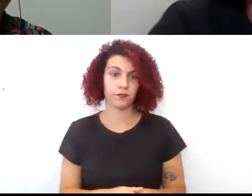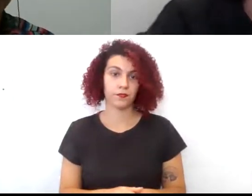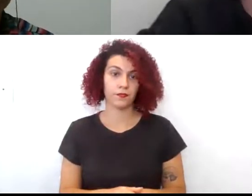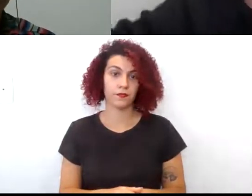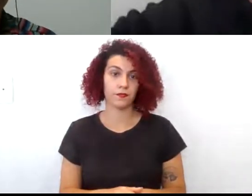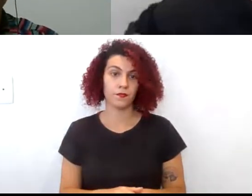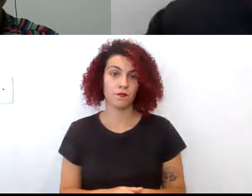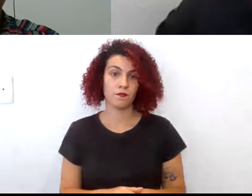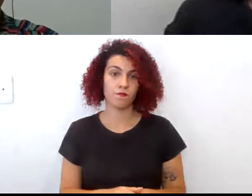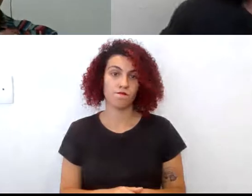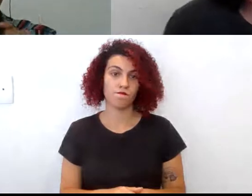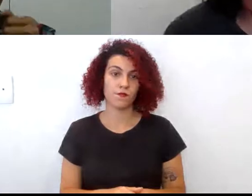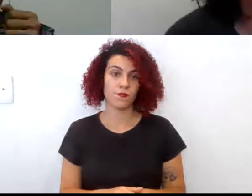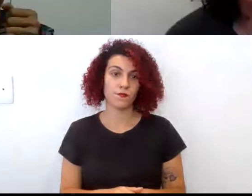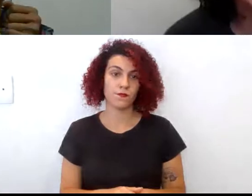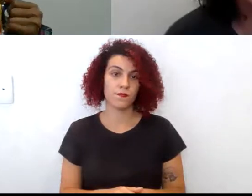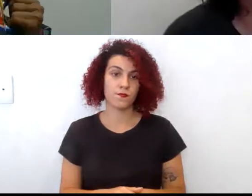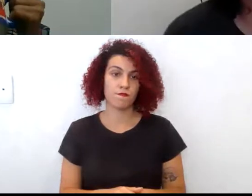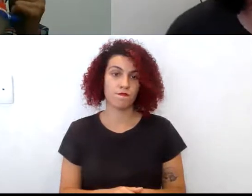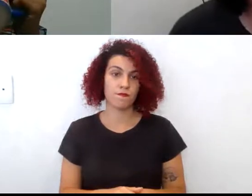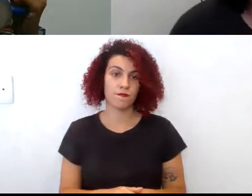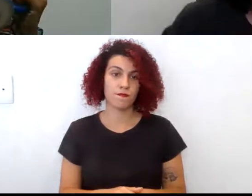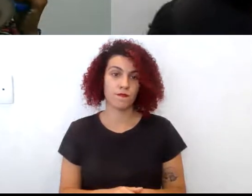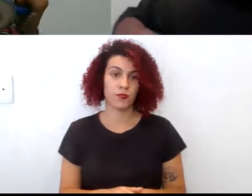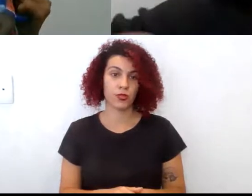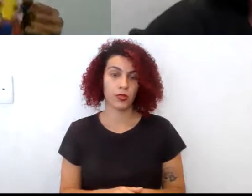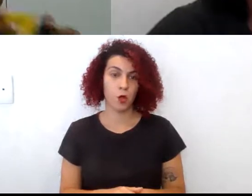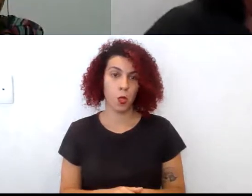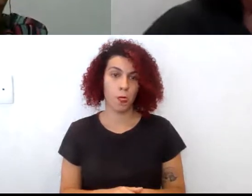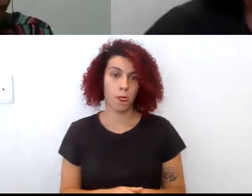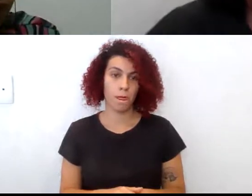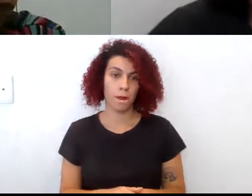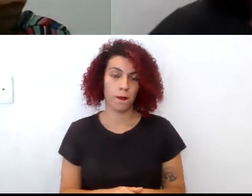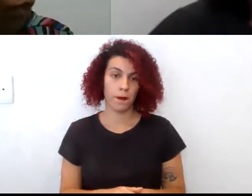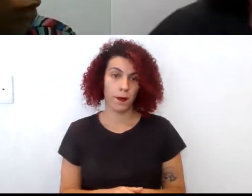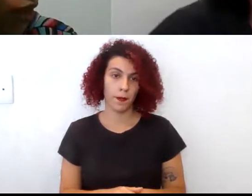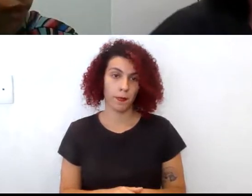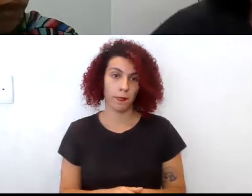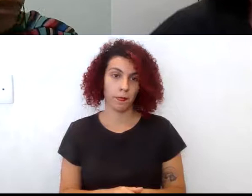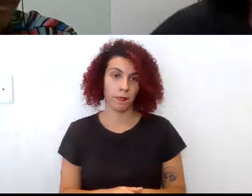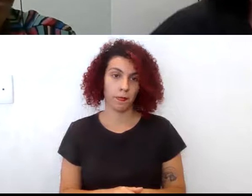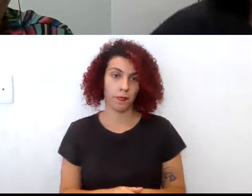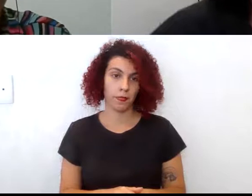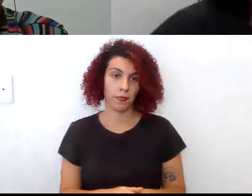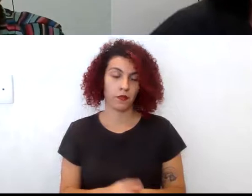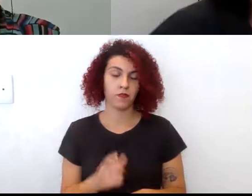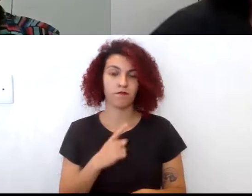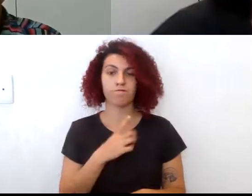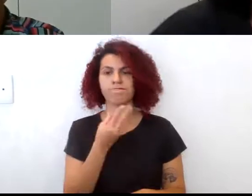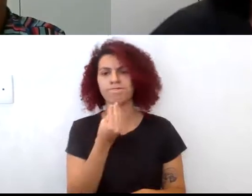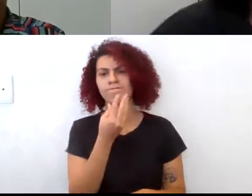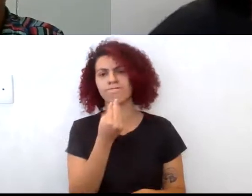já sabe eu acho que isso tem a rodo por aí